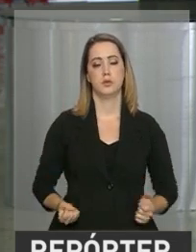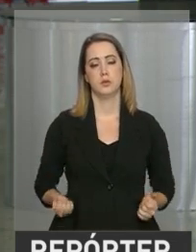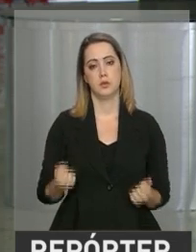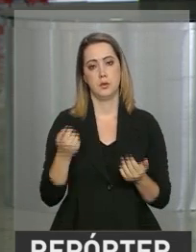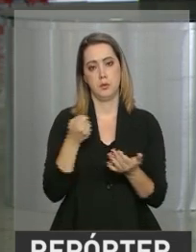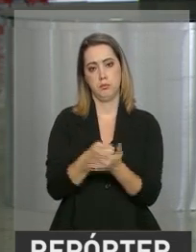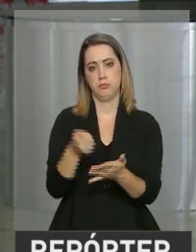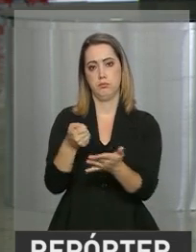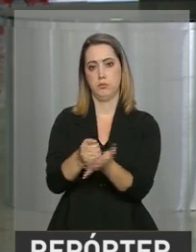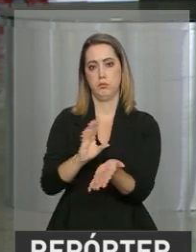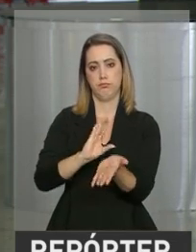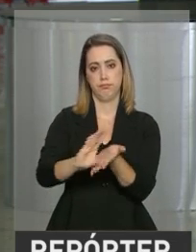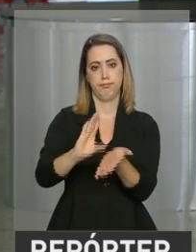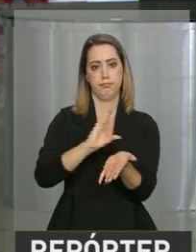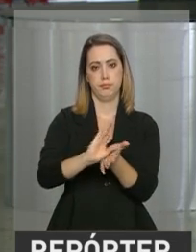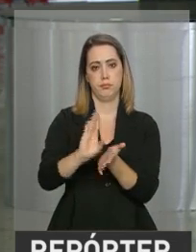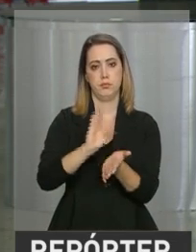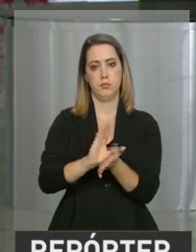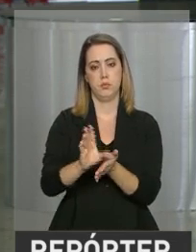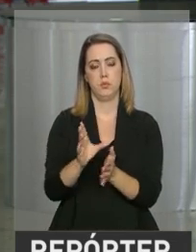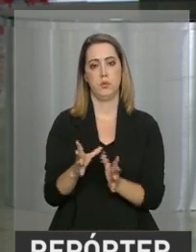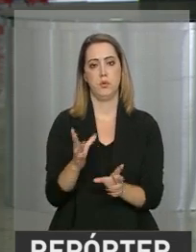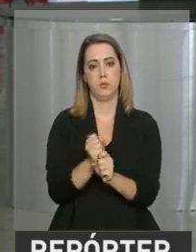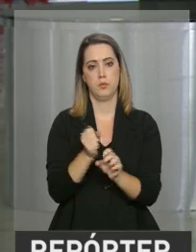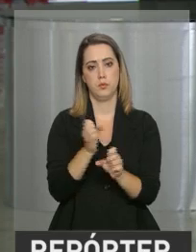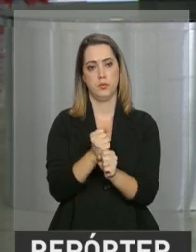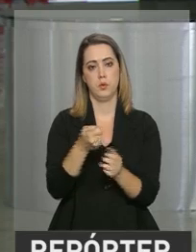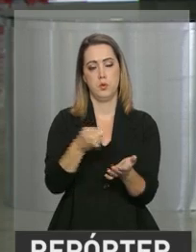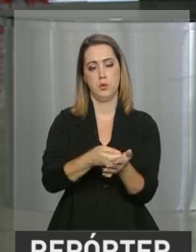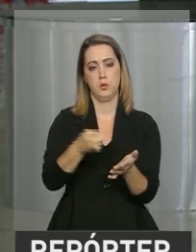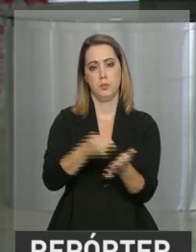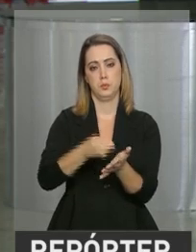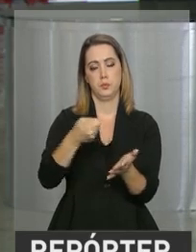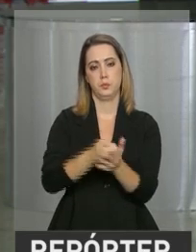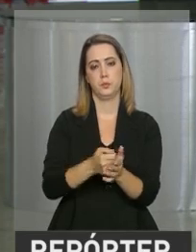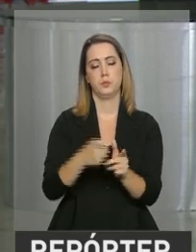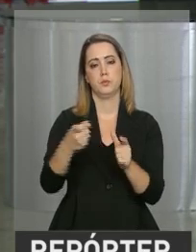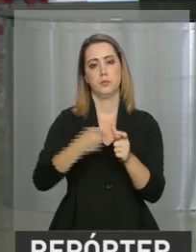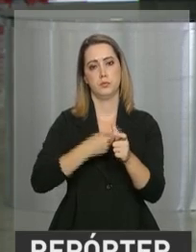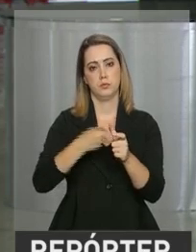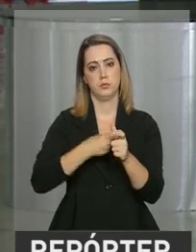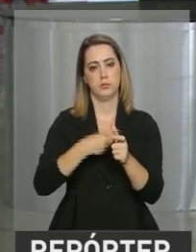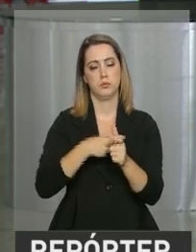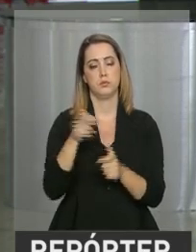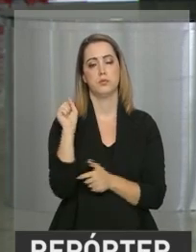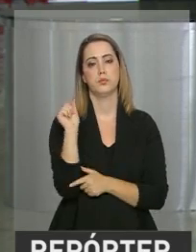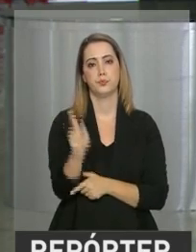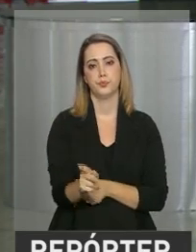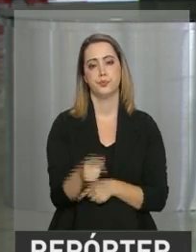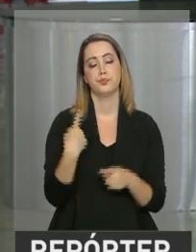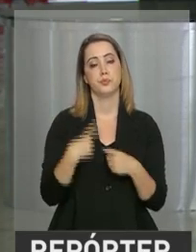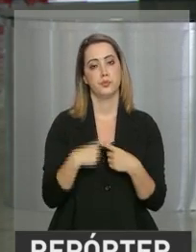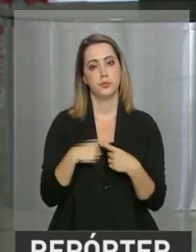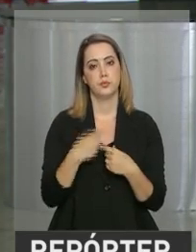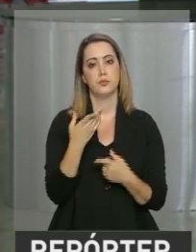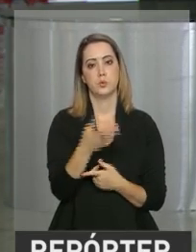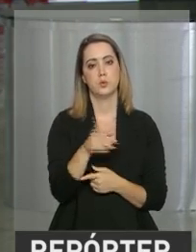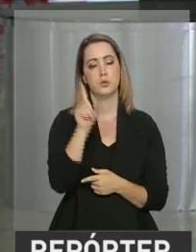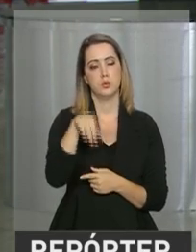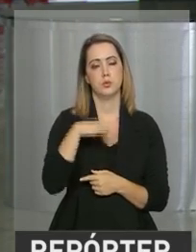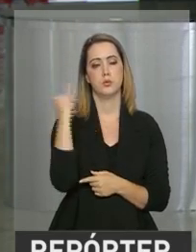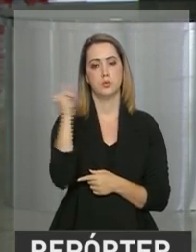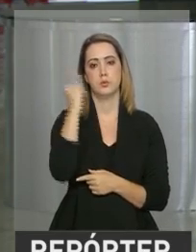mais colocar uma parte maior do orçamento para cobrir esse déficit previdenciário. É por isso que esse tema é